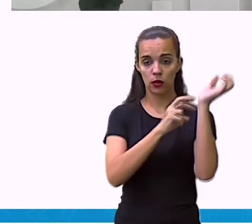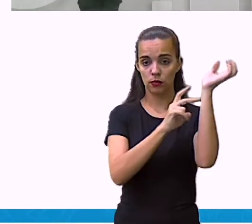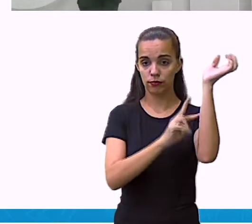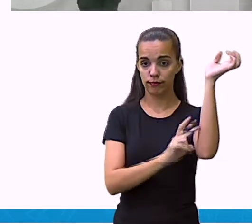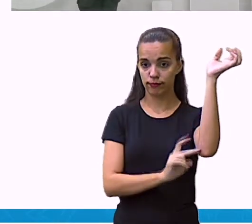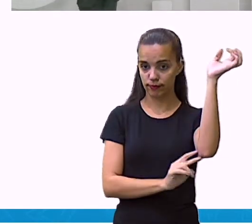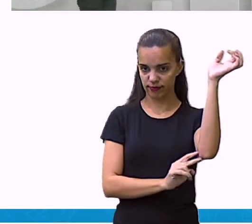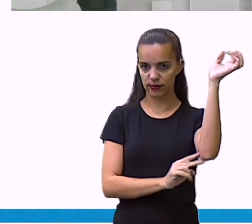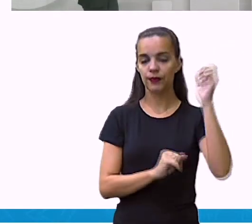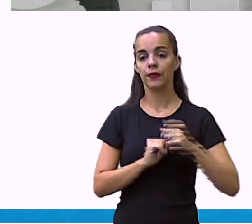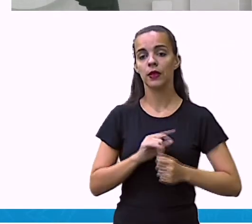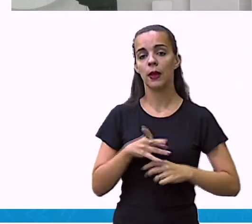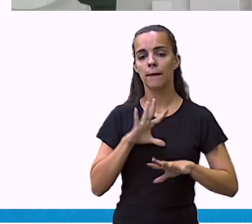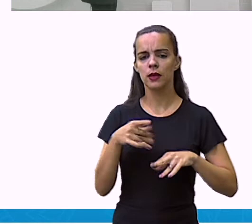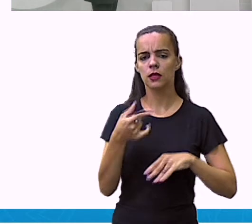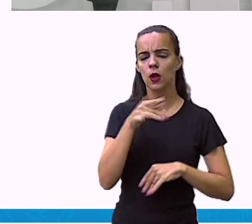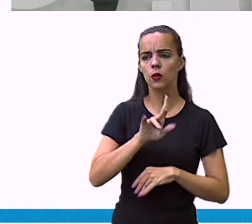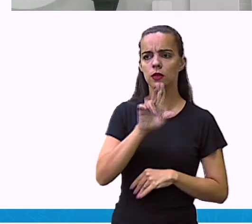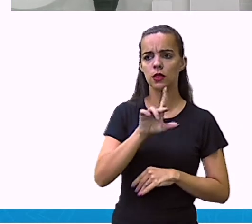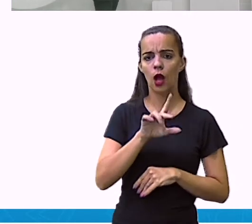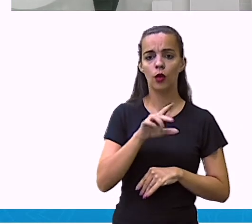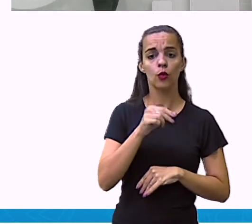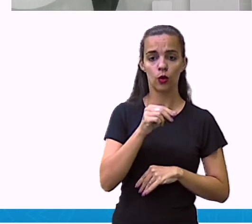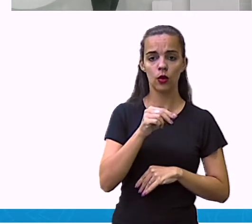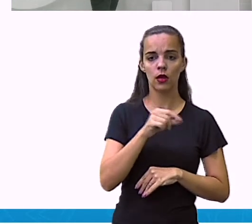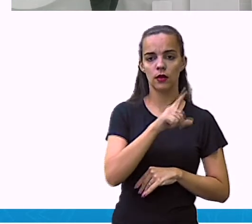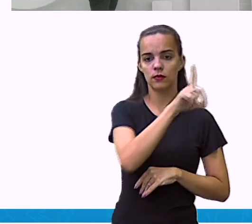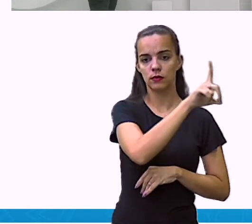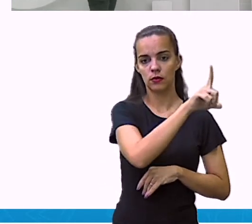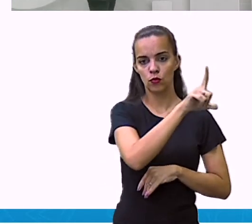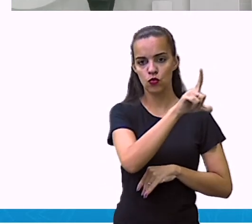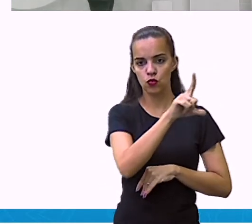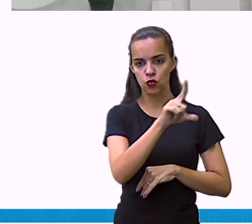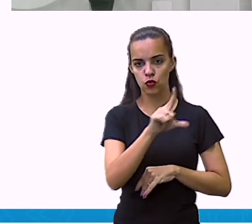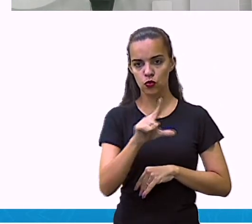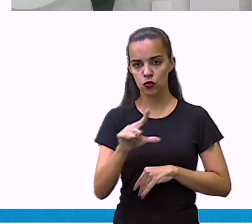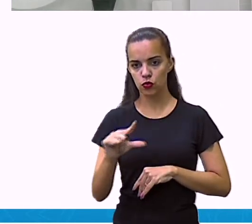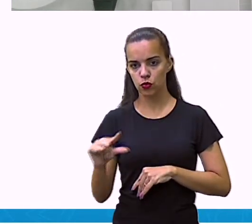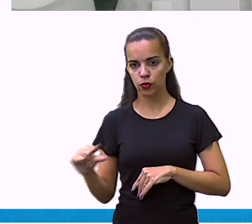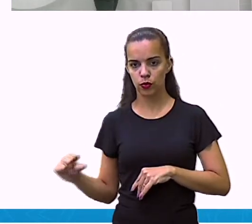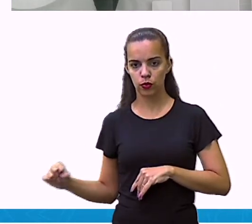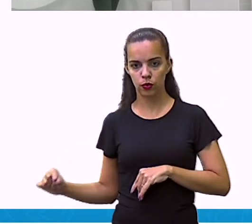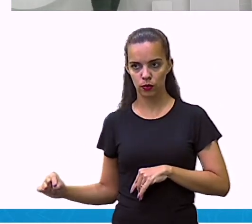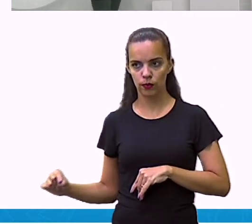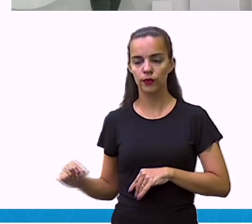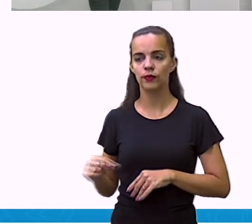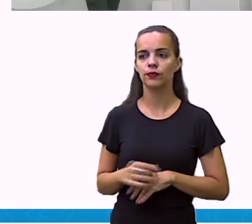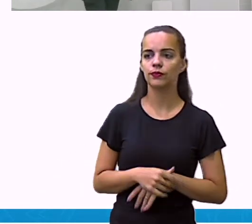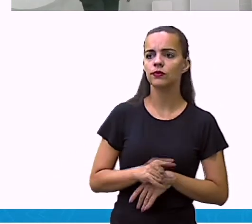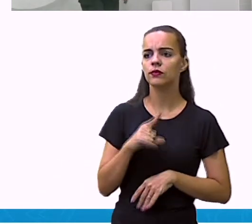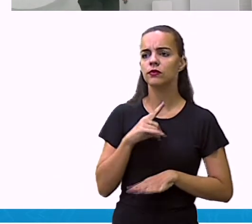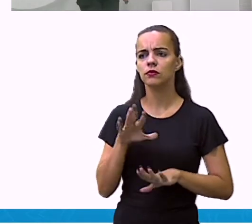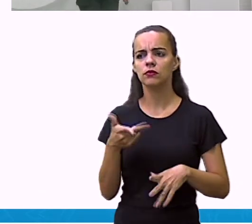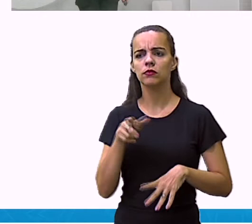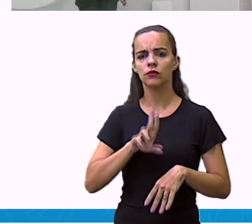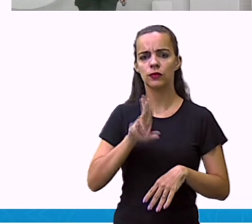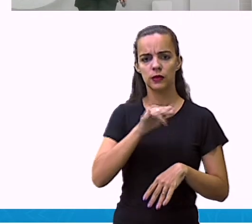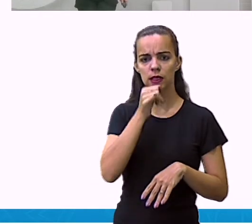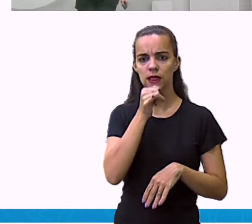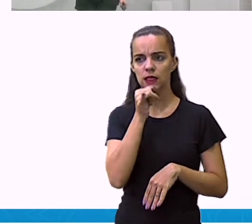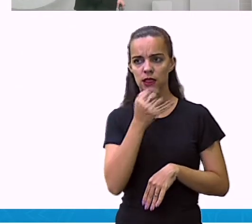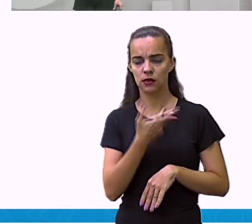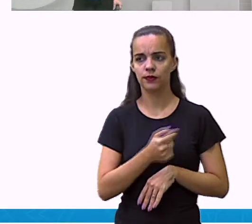decrescer, ok? Então, vamos lá. Desta forma, eles se organizam em ordem crescente ou